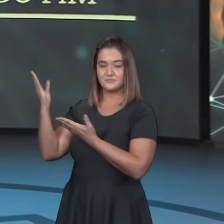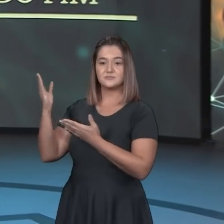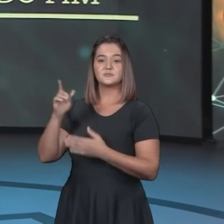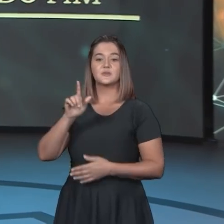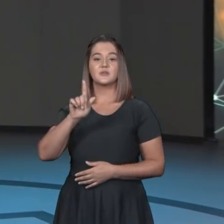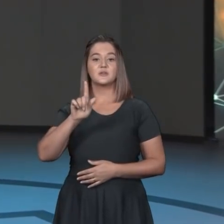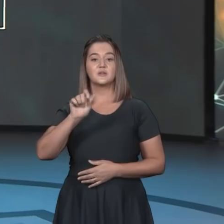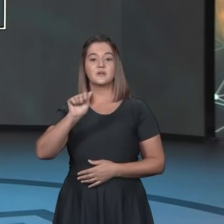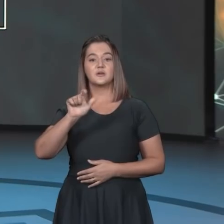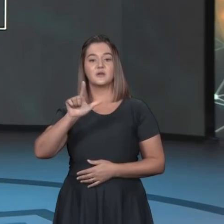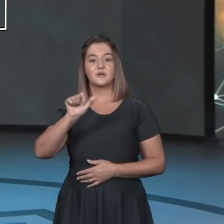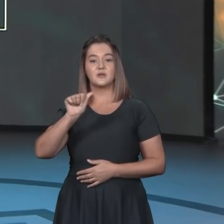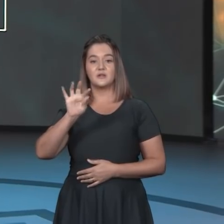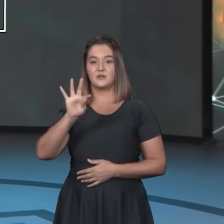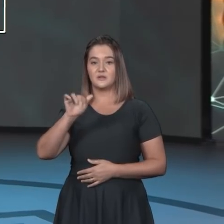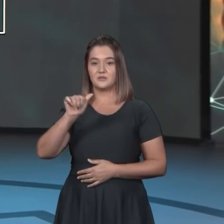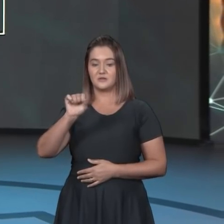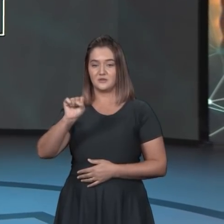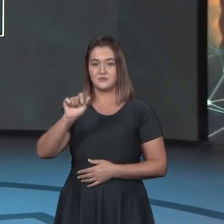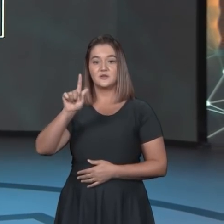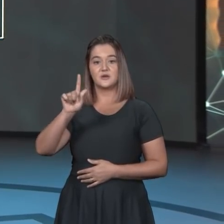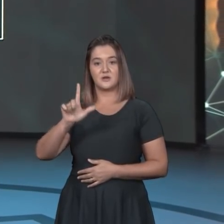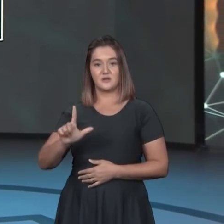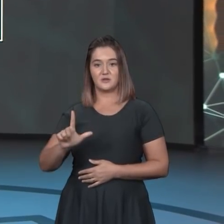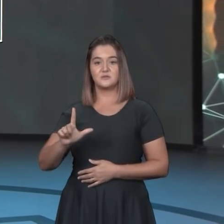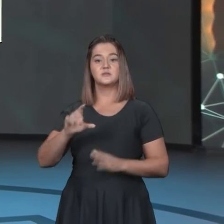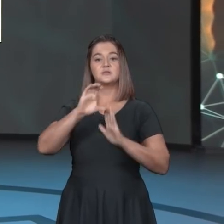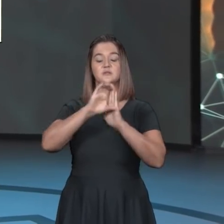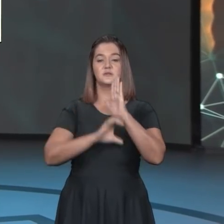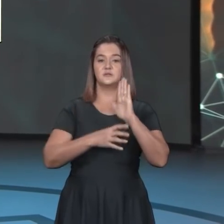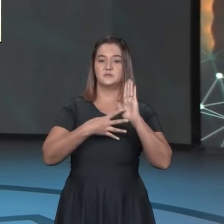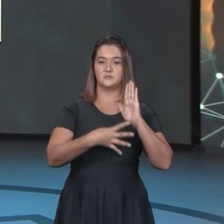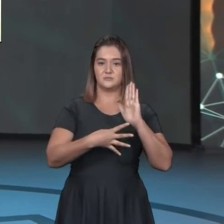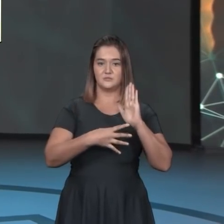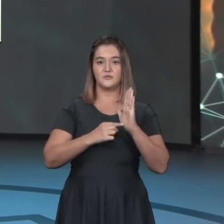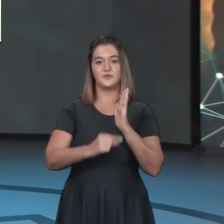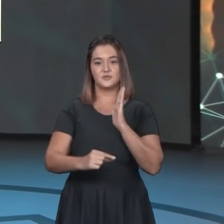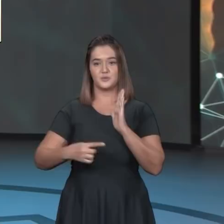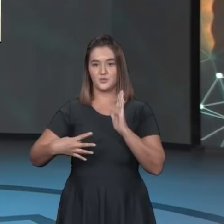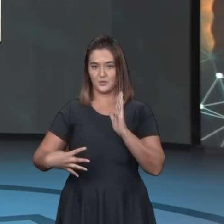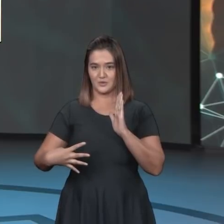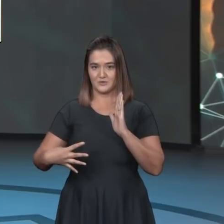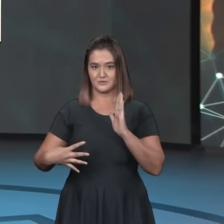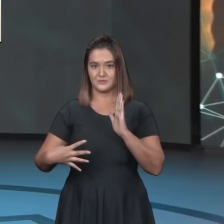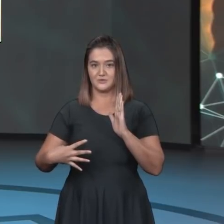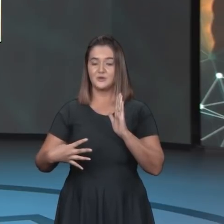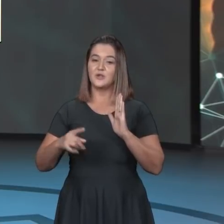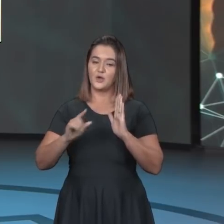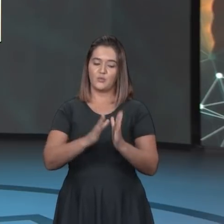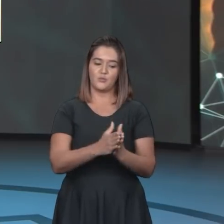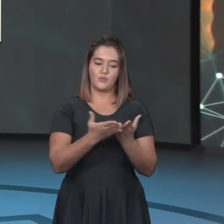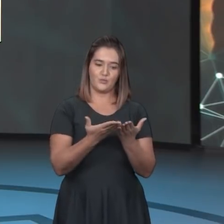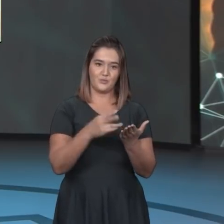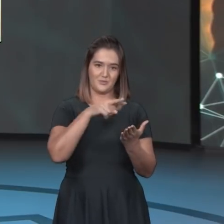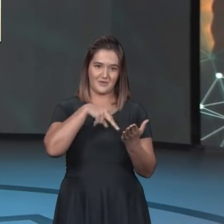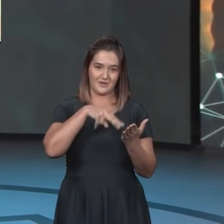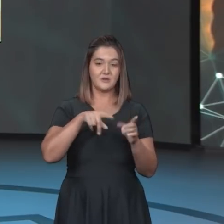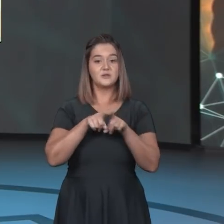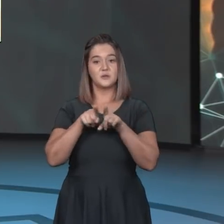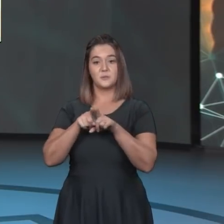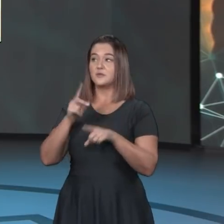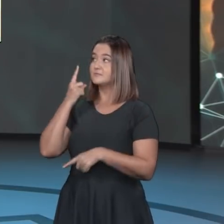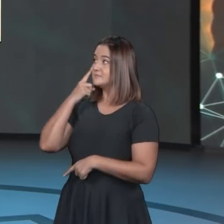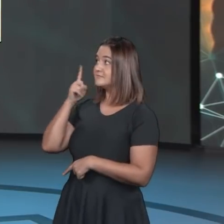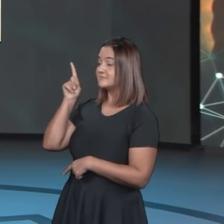versículo 4. Eu tenho aqui a minha Bíblia em Gálatas, mas nós vamos ler também na tela para facilitar para você em casa, tá bom? Eu gosto